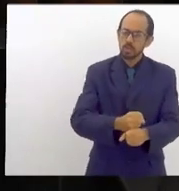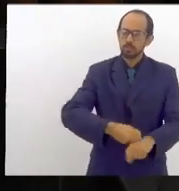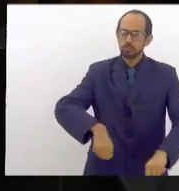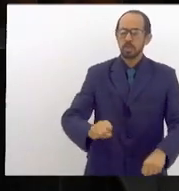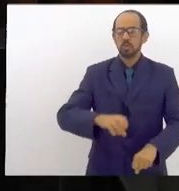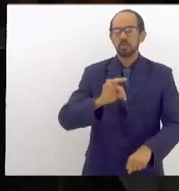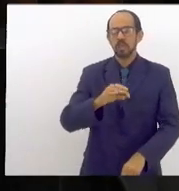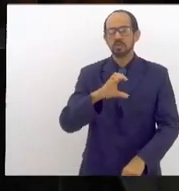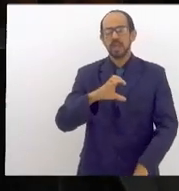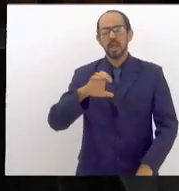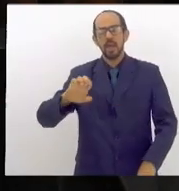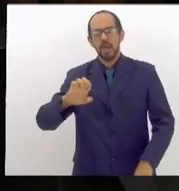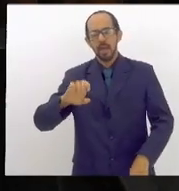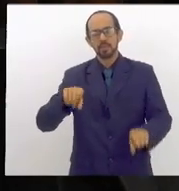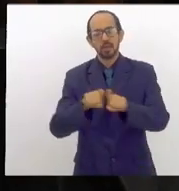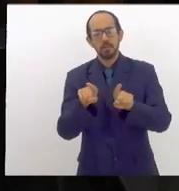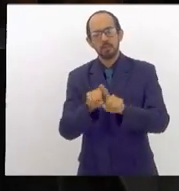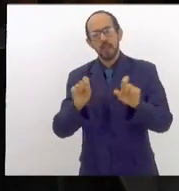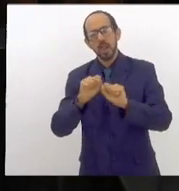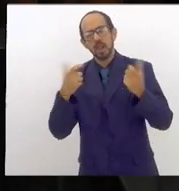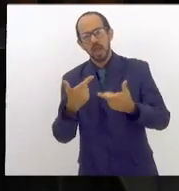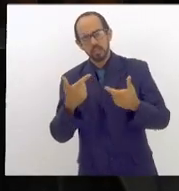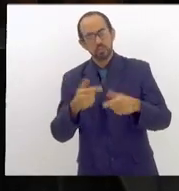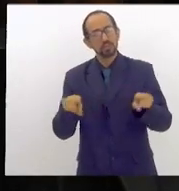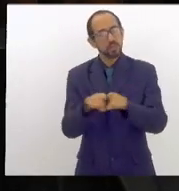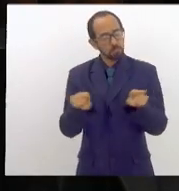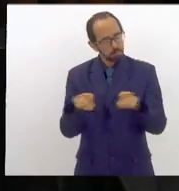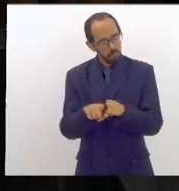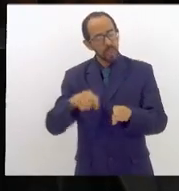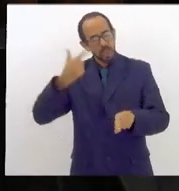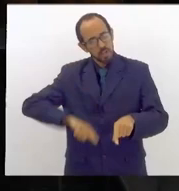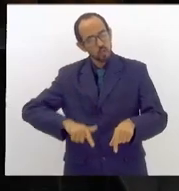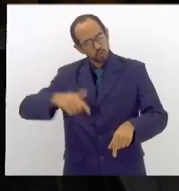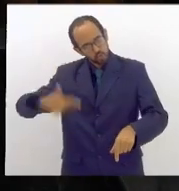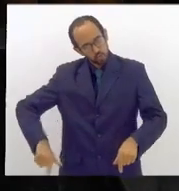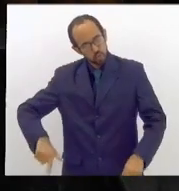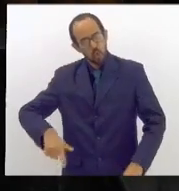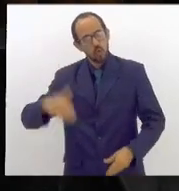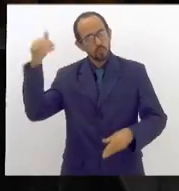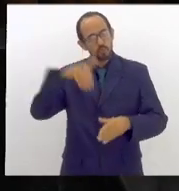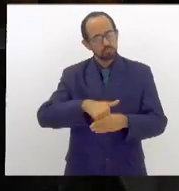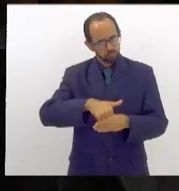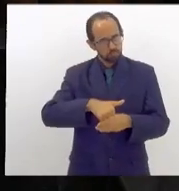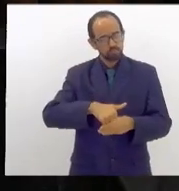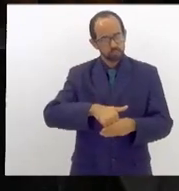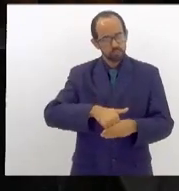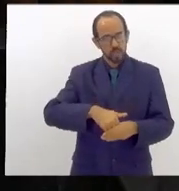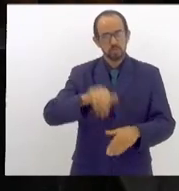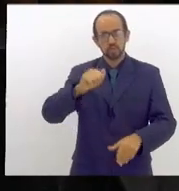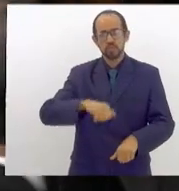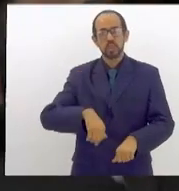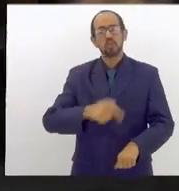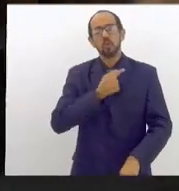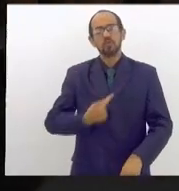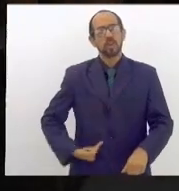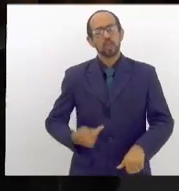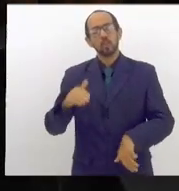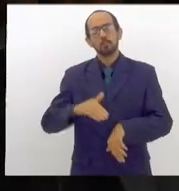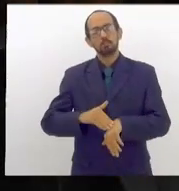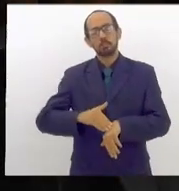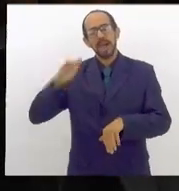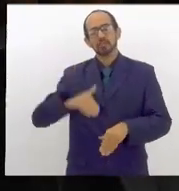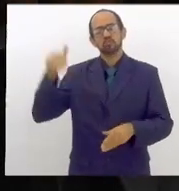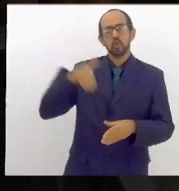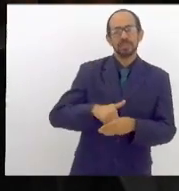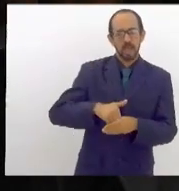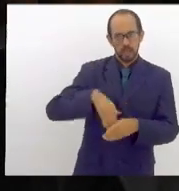consagrado nas urnas tendo sido o governador mais votado da história do Rio de Janeiro com mais de